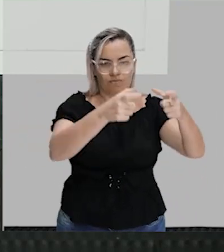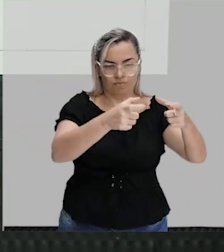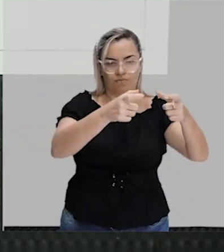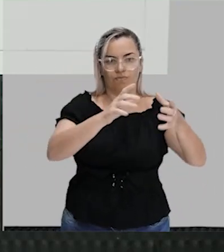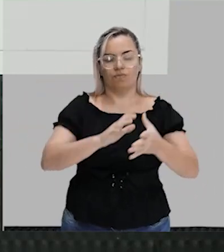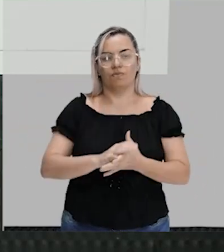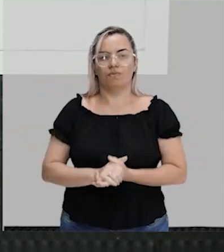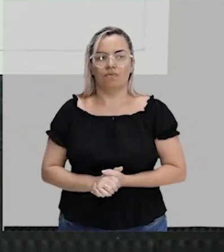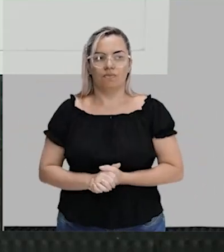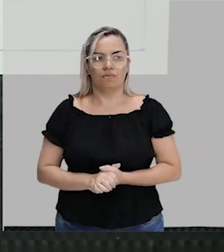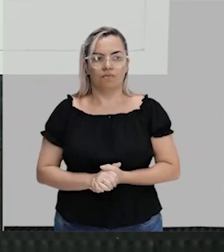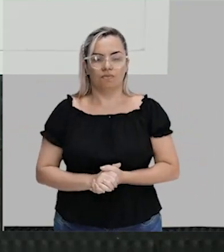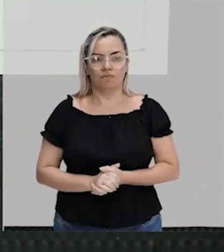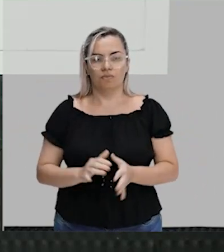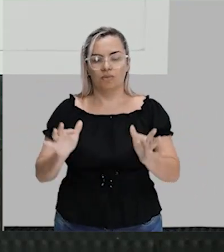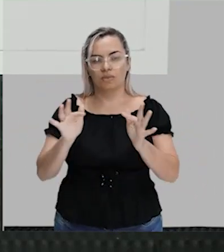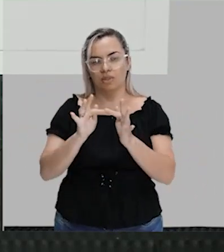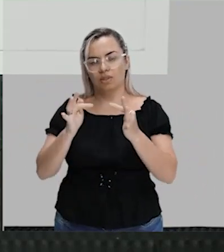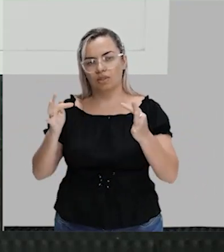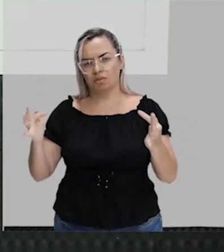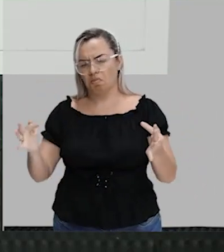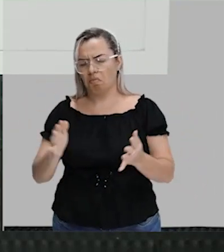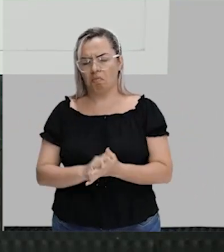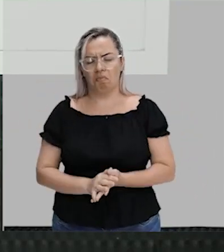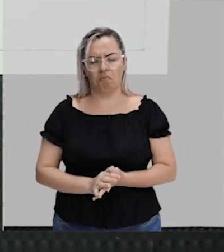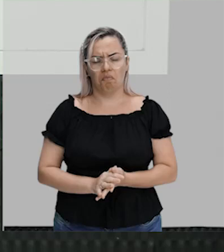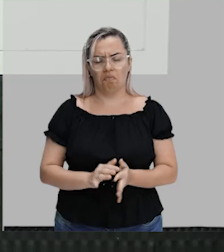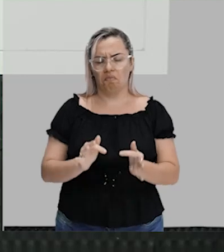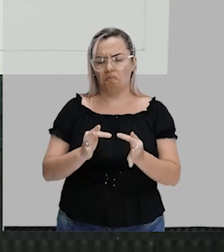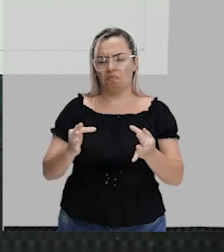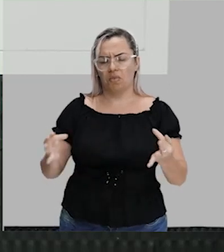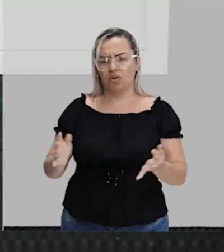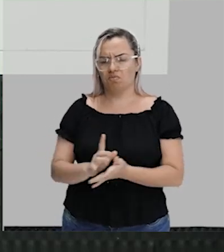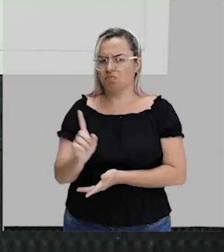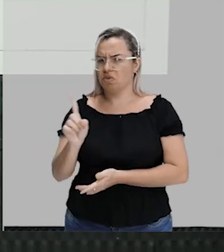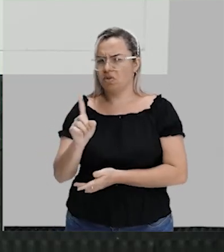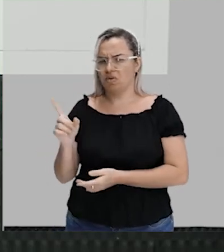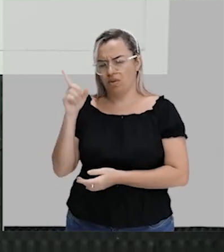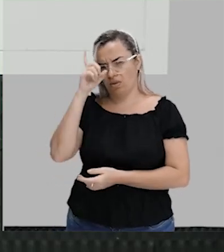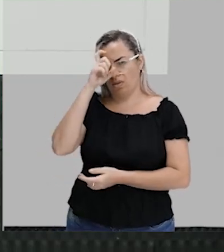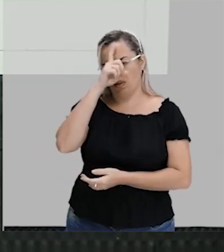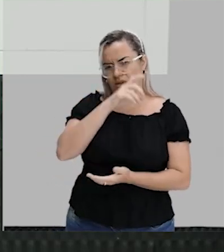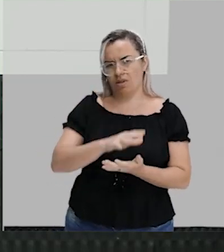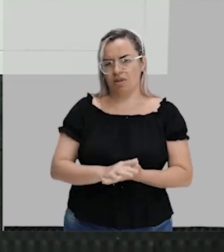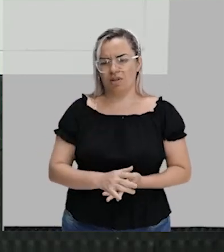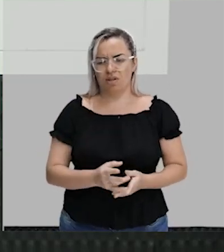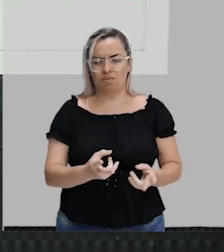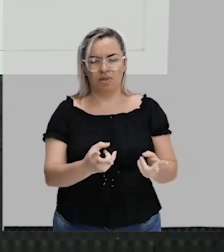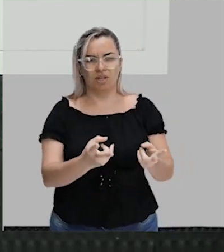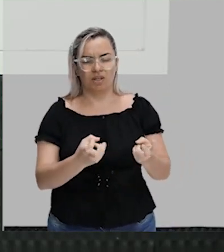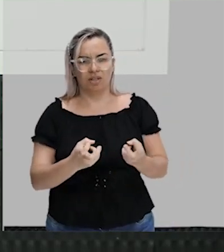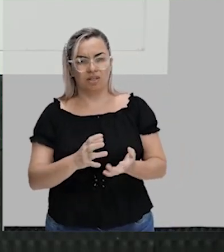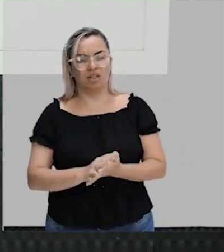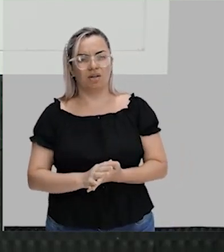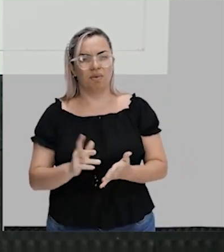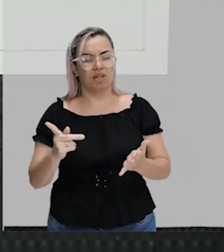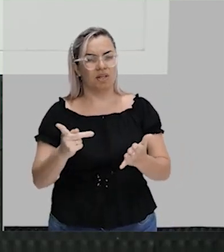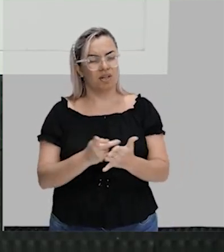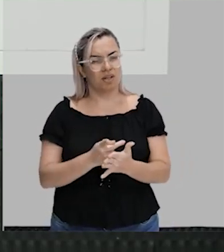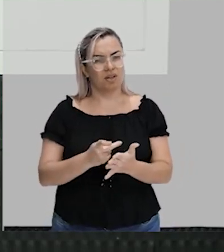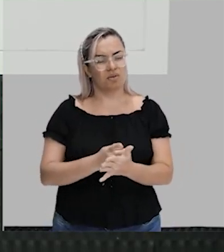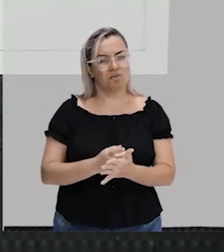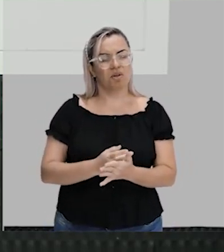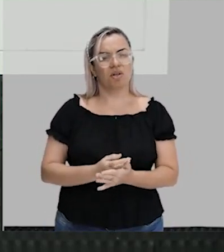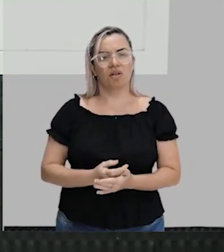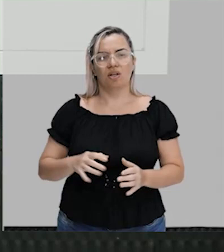gente vê as vezes uma coisa é simples é bem simples não é difícil mas percebe erros a pessoa pegando o elemento igualando